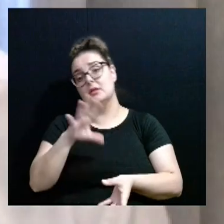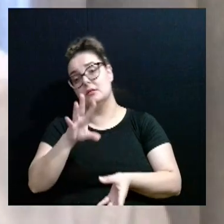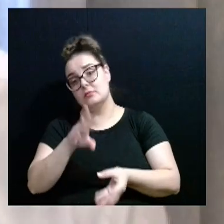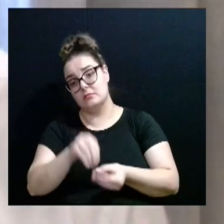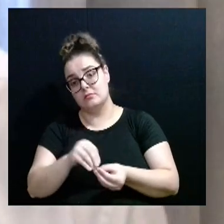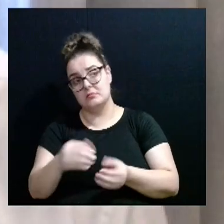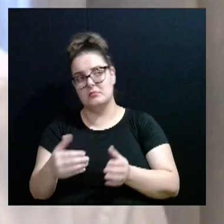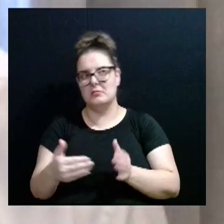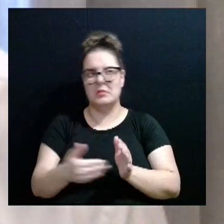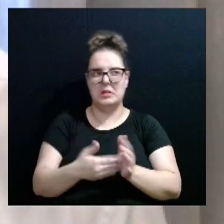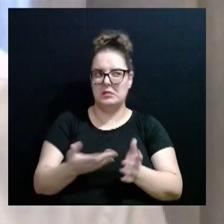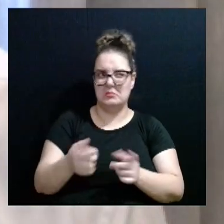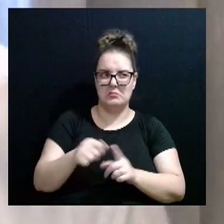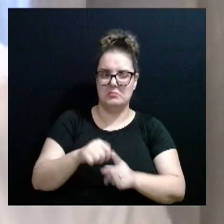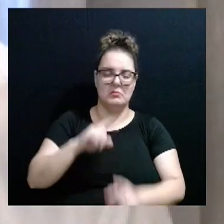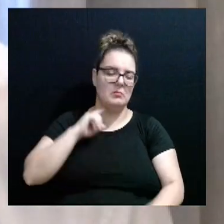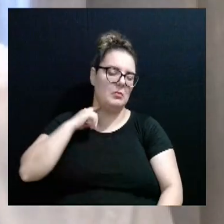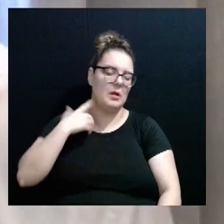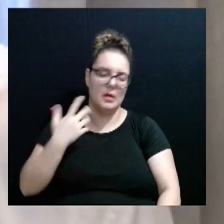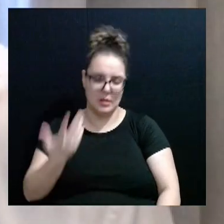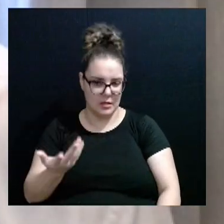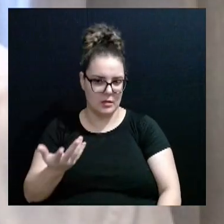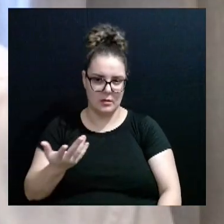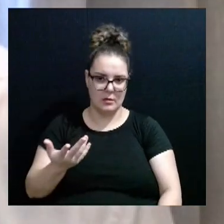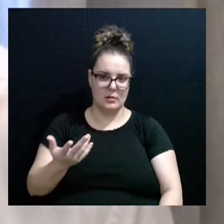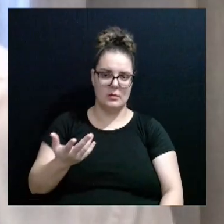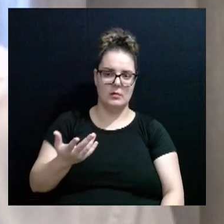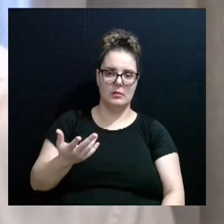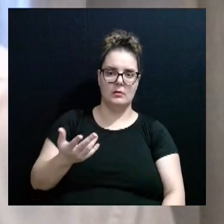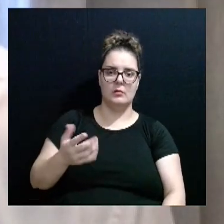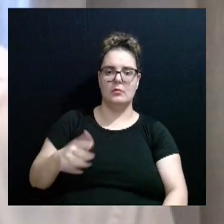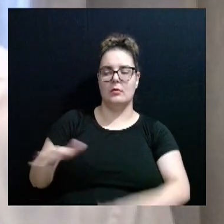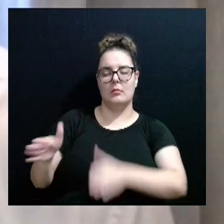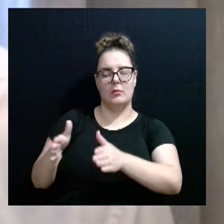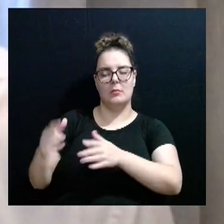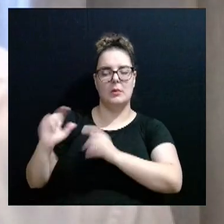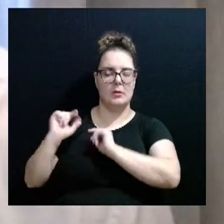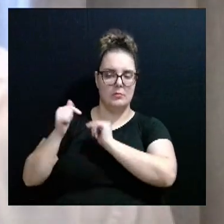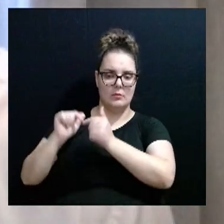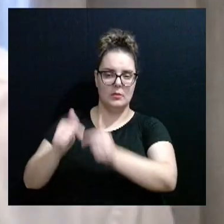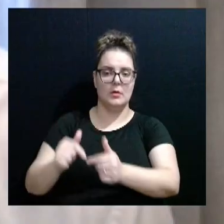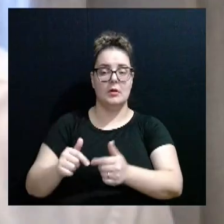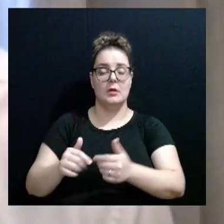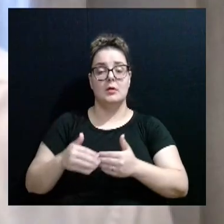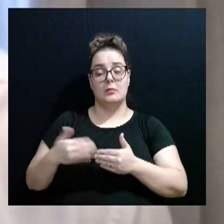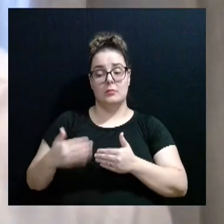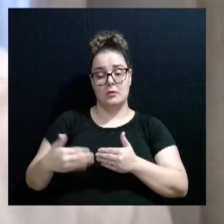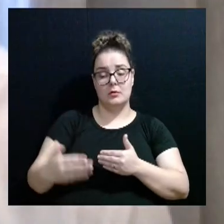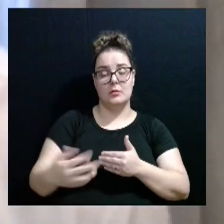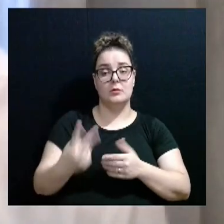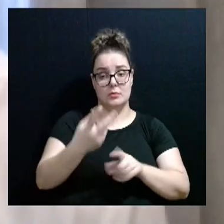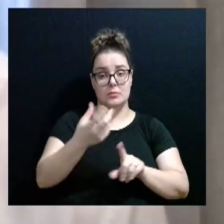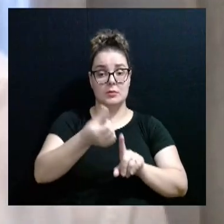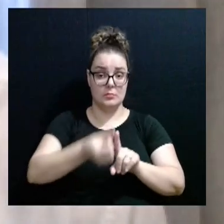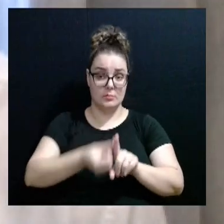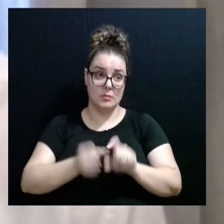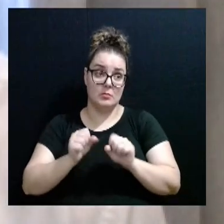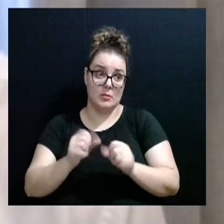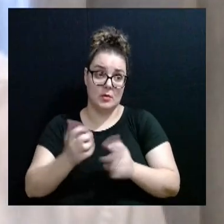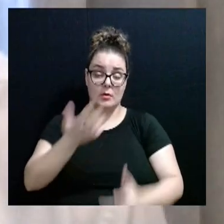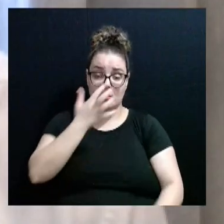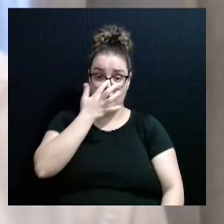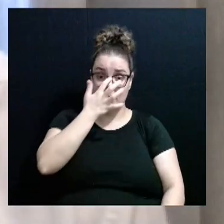como um cenário conservador, a tendência é que isso ao longo do segundo semestre seja fechada aí